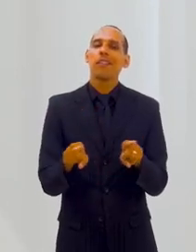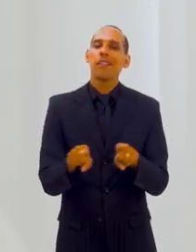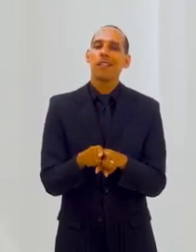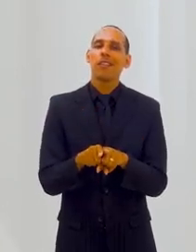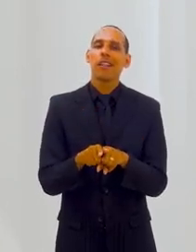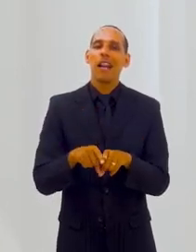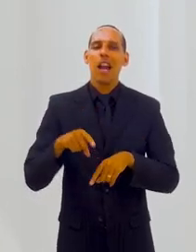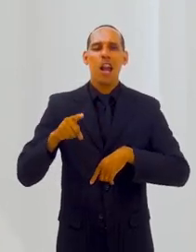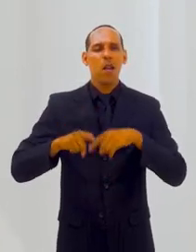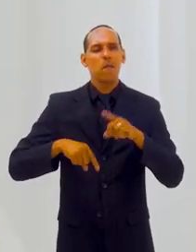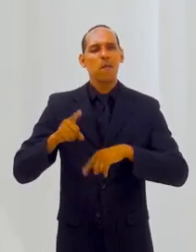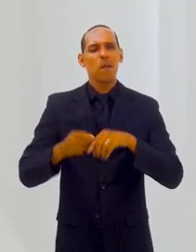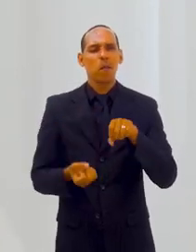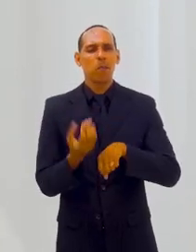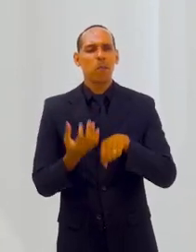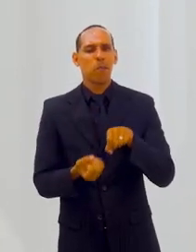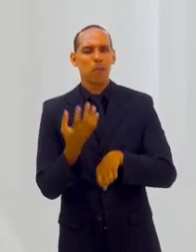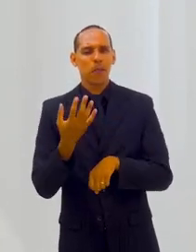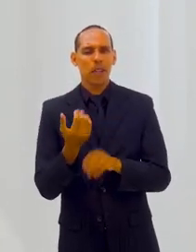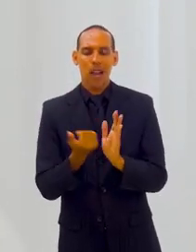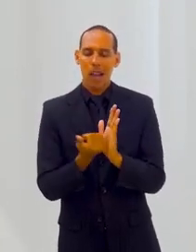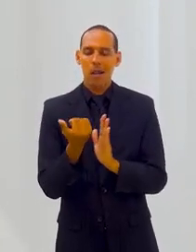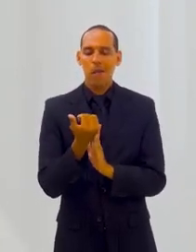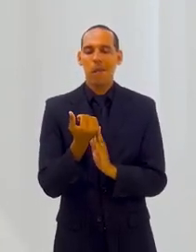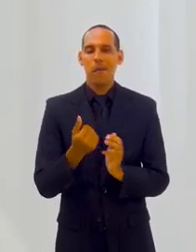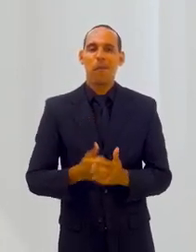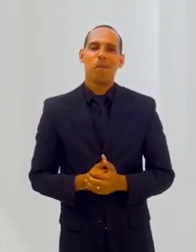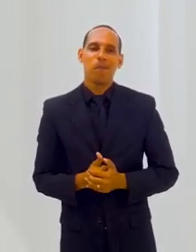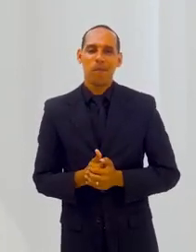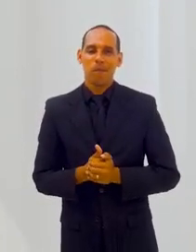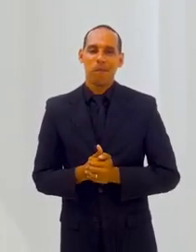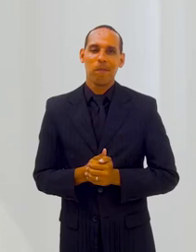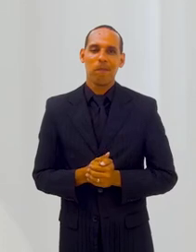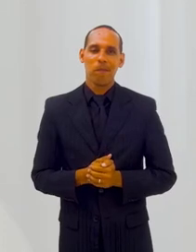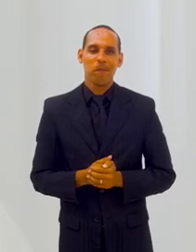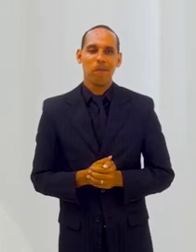própria produção propriamente dita. Para isso